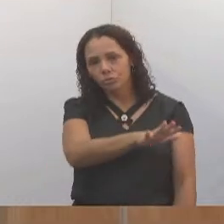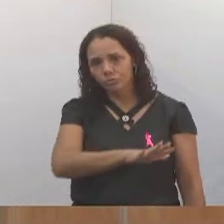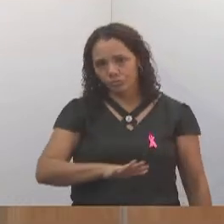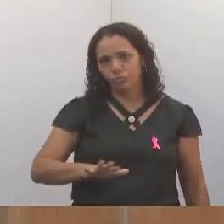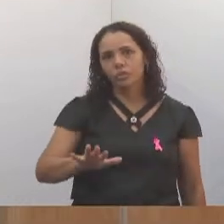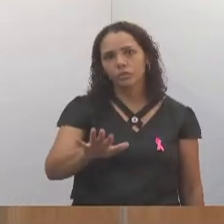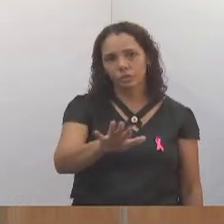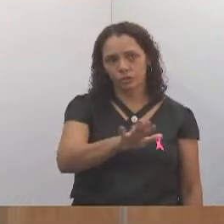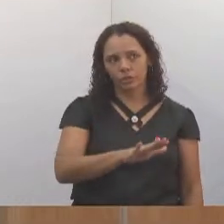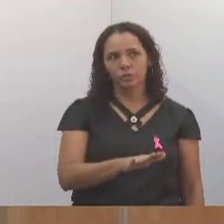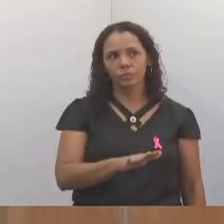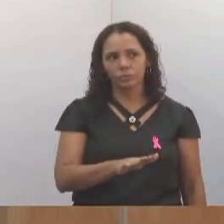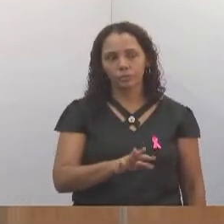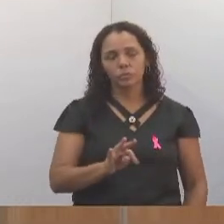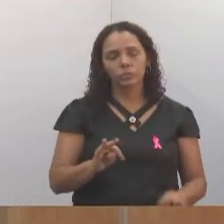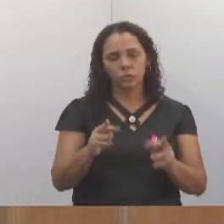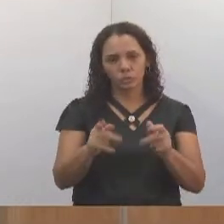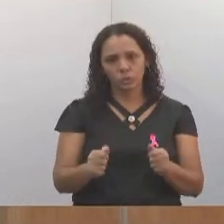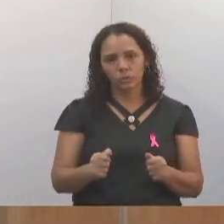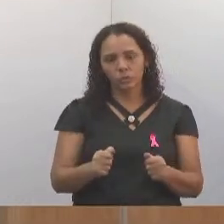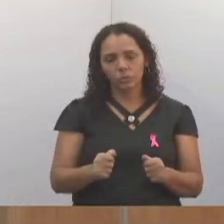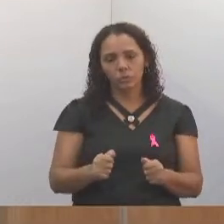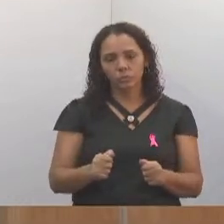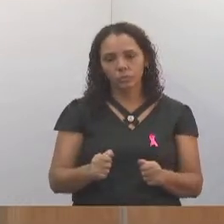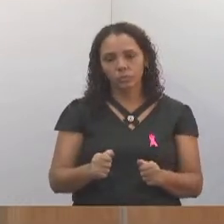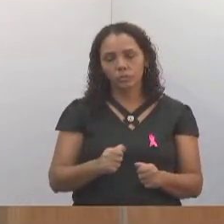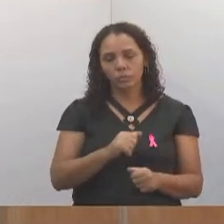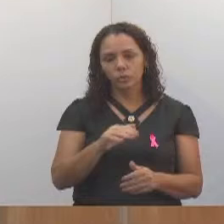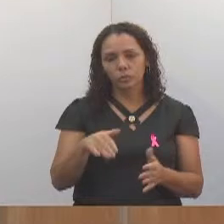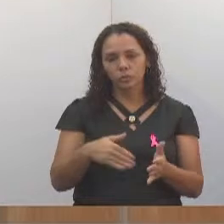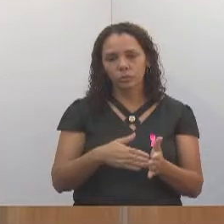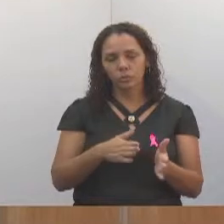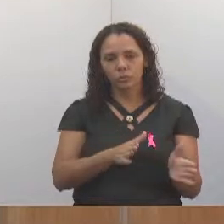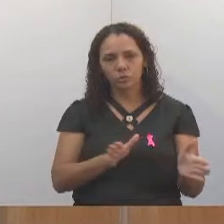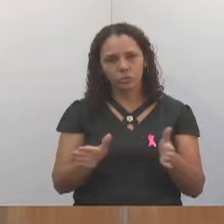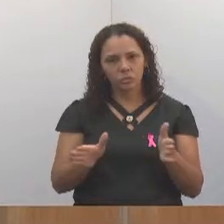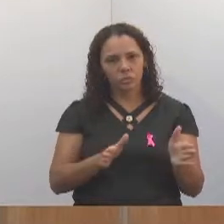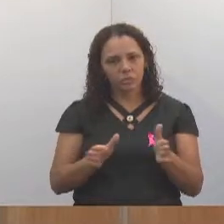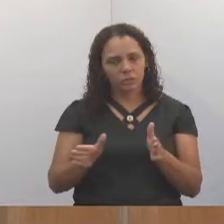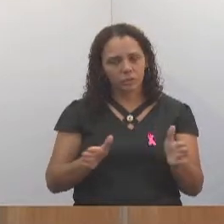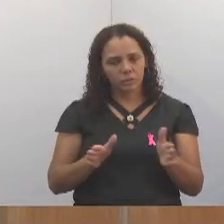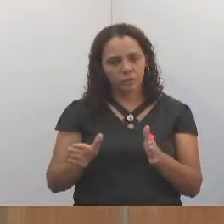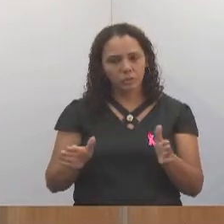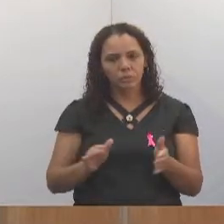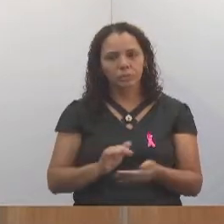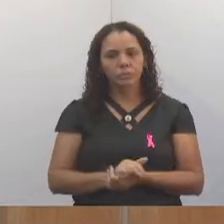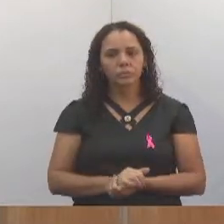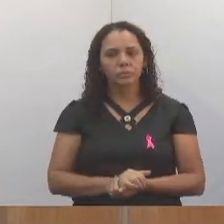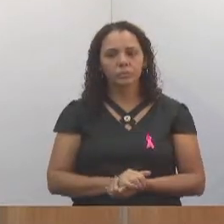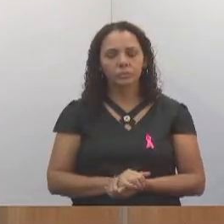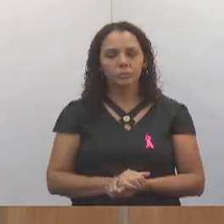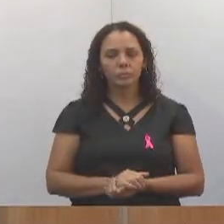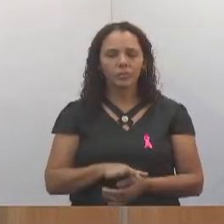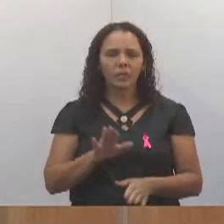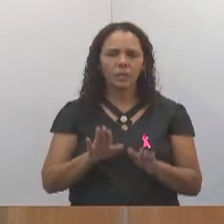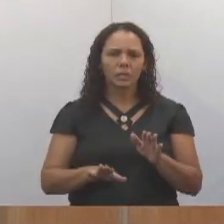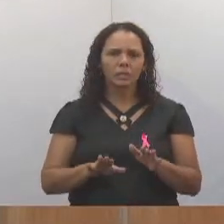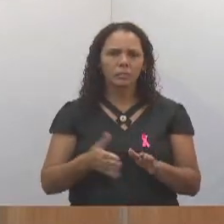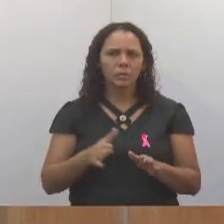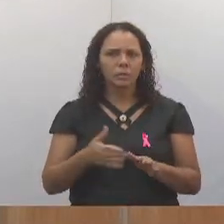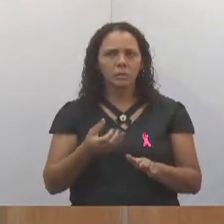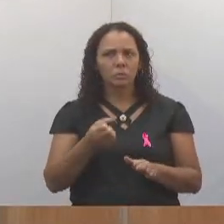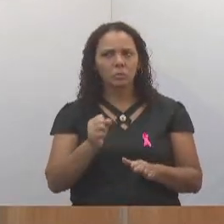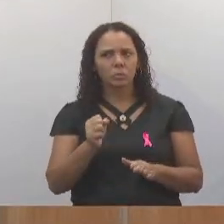geral. Nos últimos tempos, eu vou falar só dessa gestão, talvez de 8 anos para